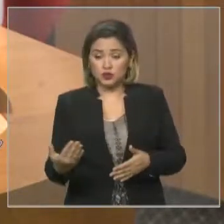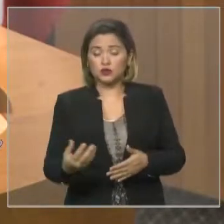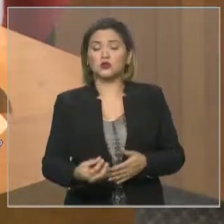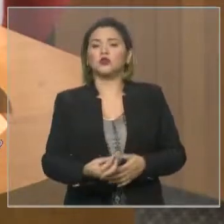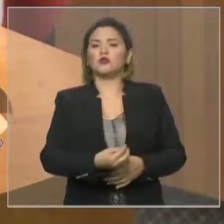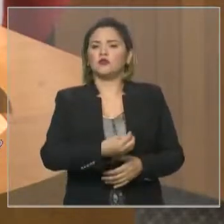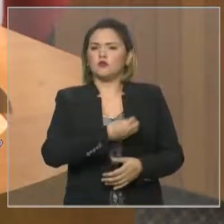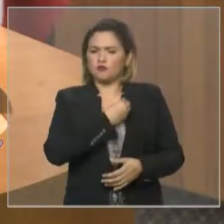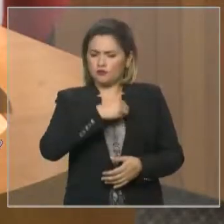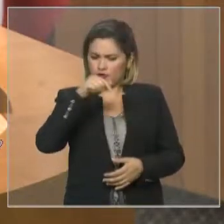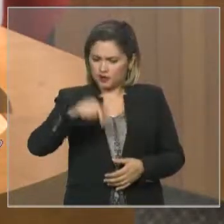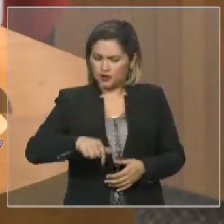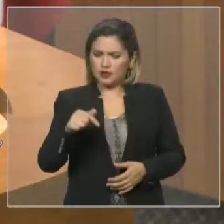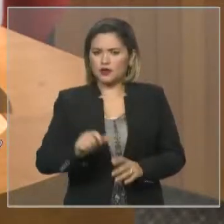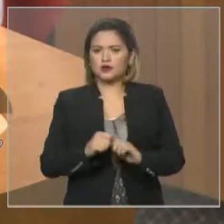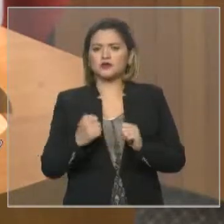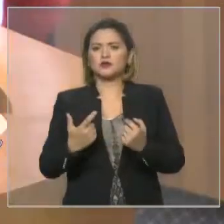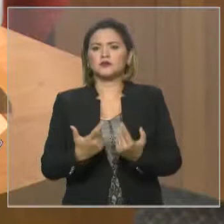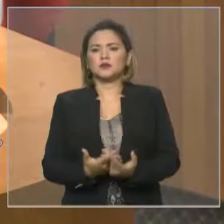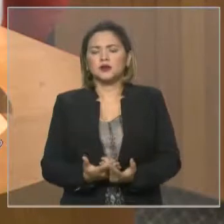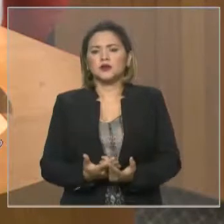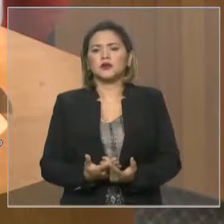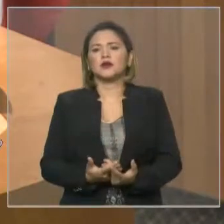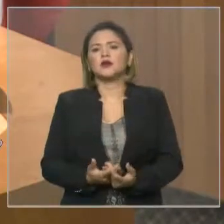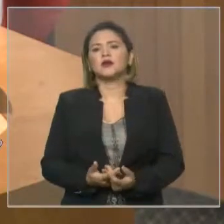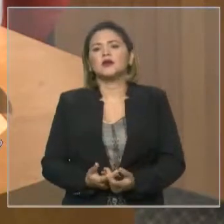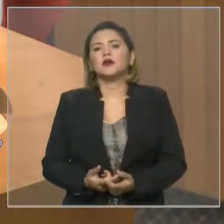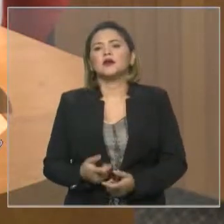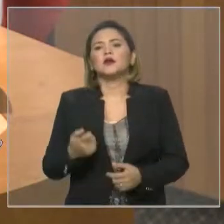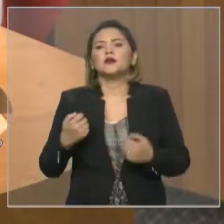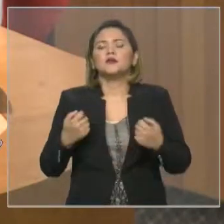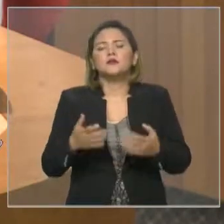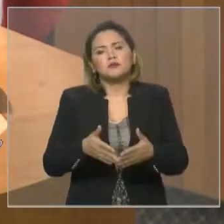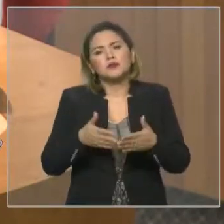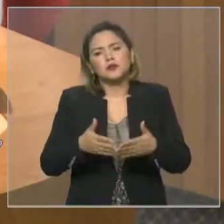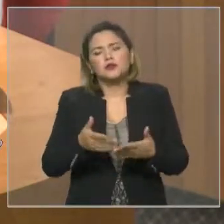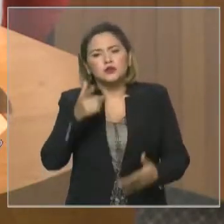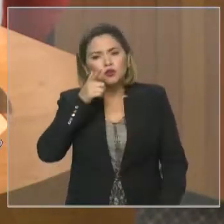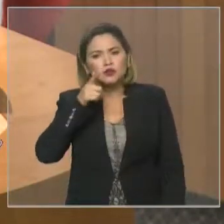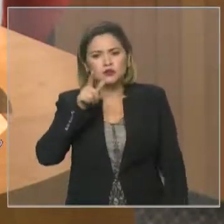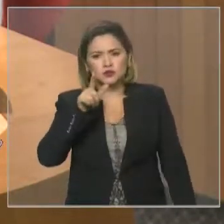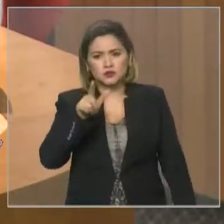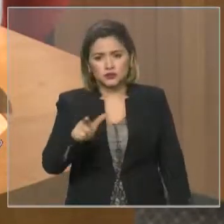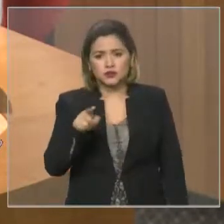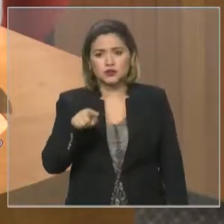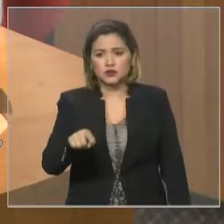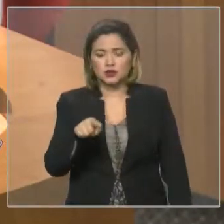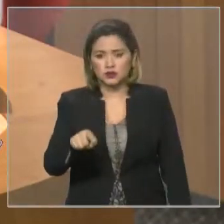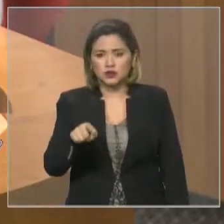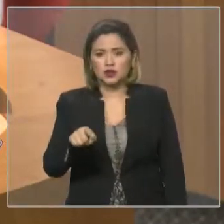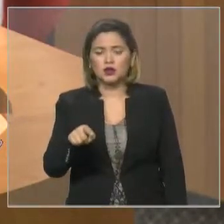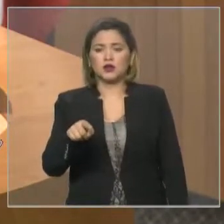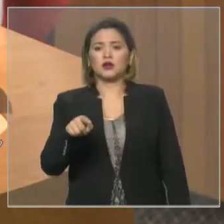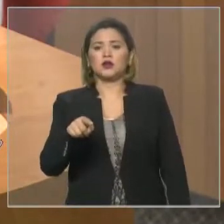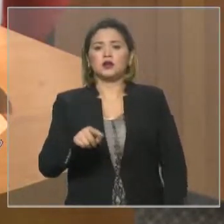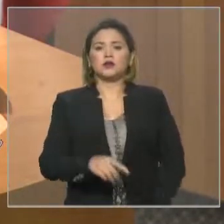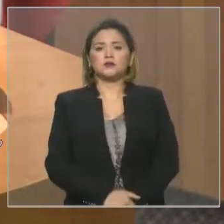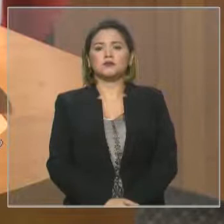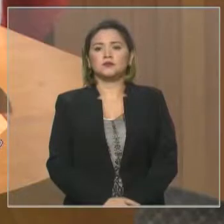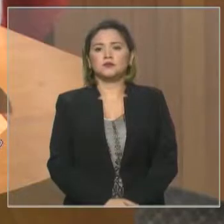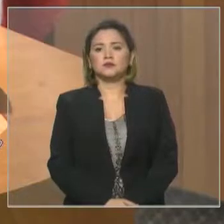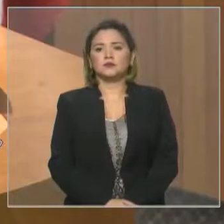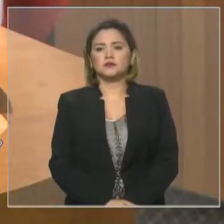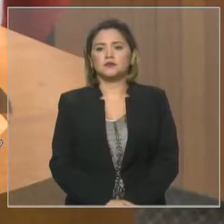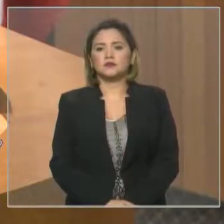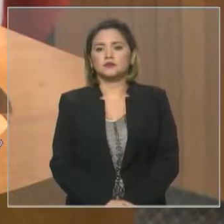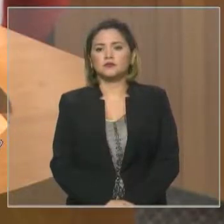Assembleia, tentássemos conseguir para o município de Itaipava do Grajaú a iluminação do campo lá do